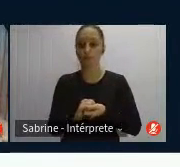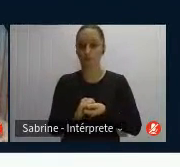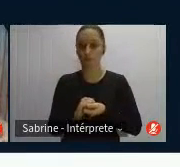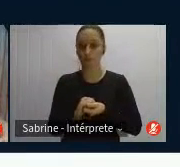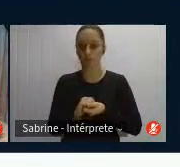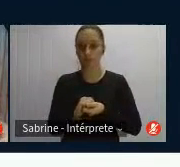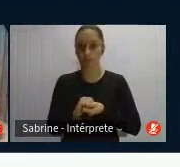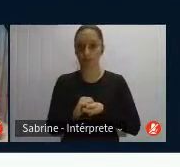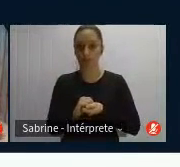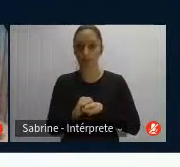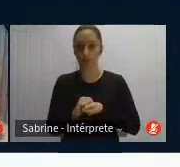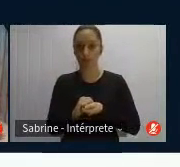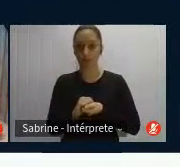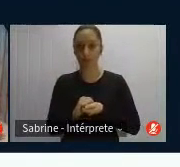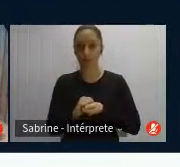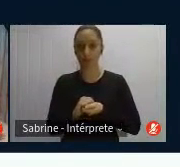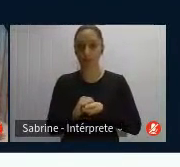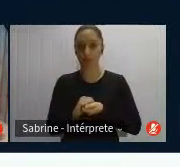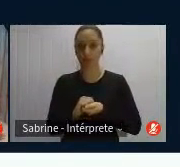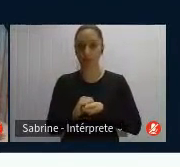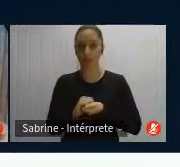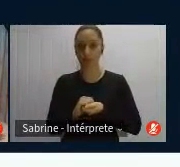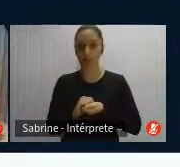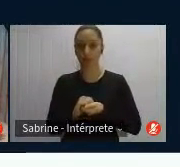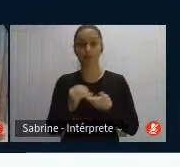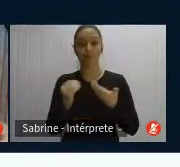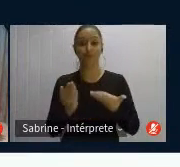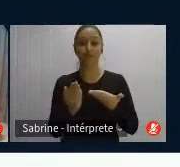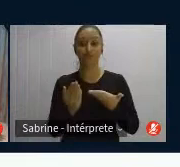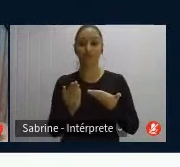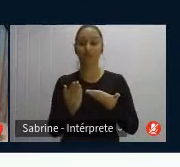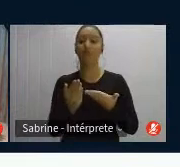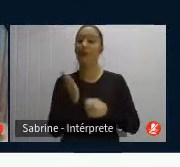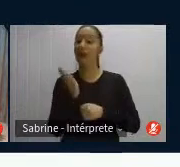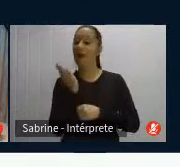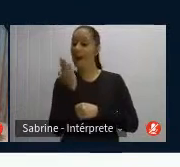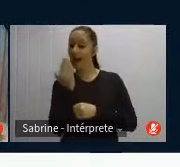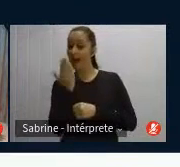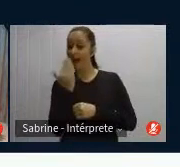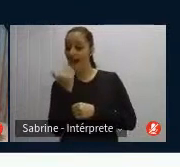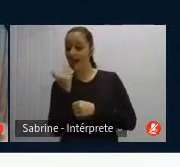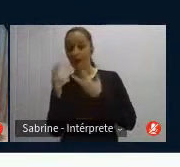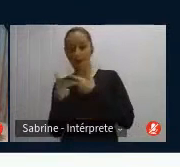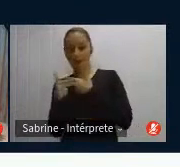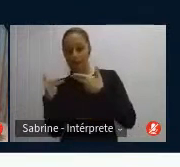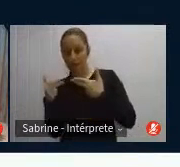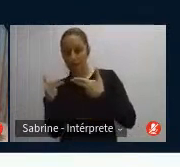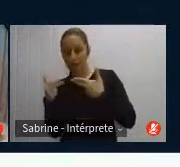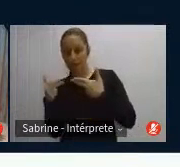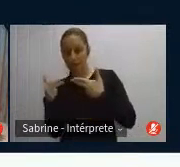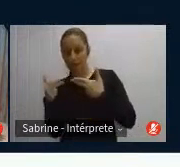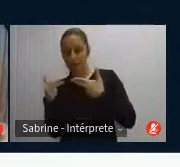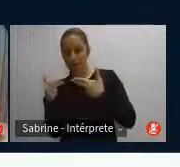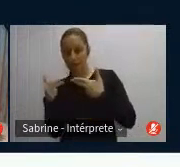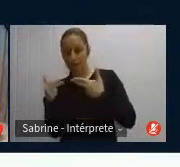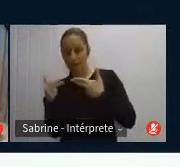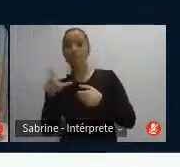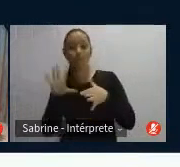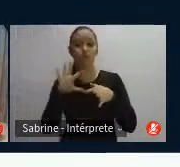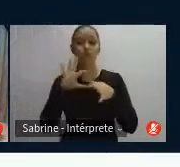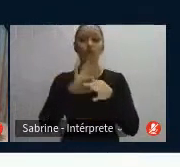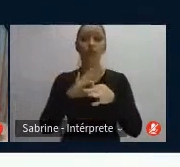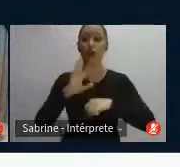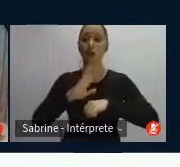a questão da alimentação está diretamente associada ao desenvolvimento de diabetes, de